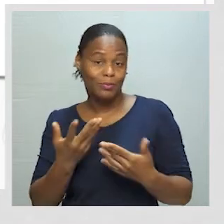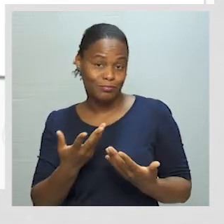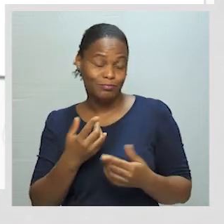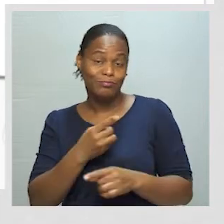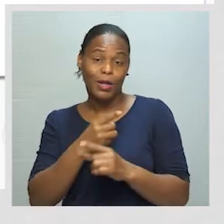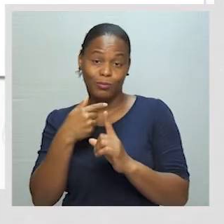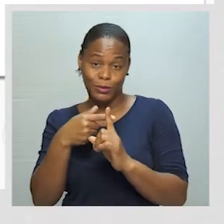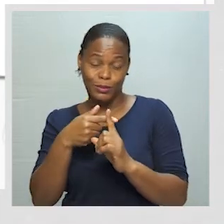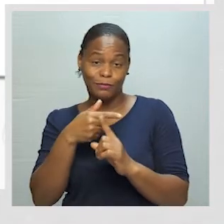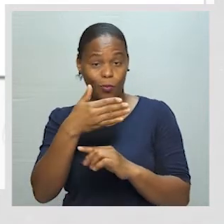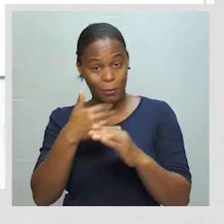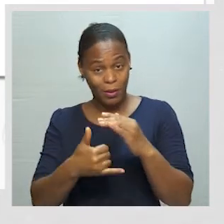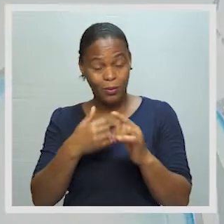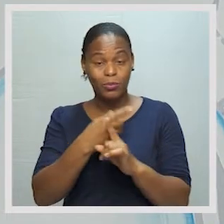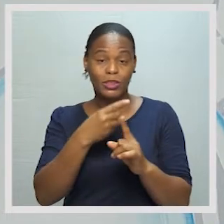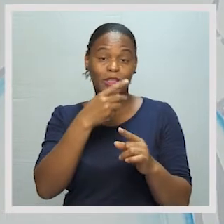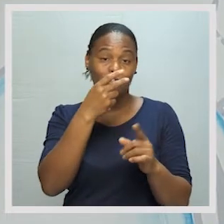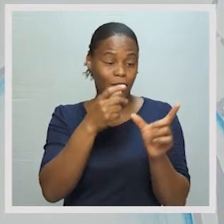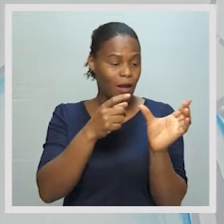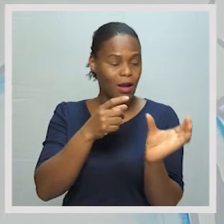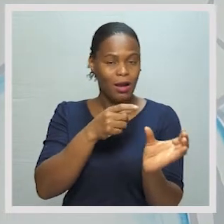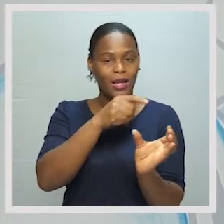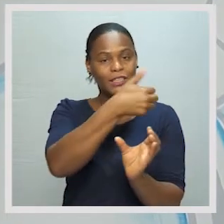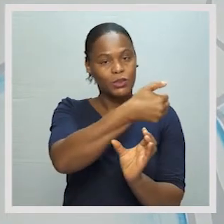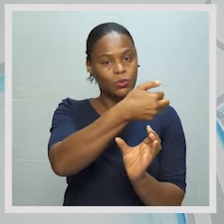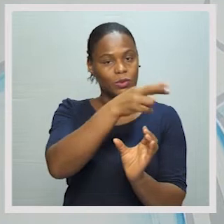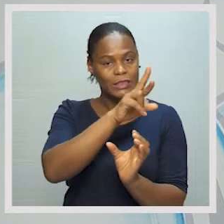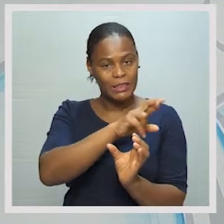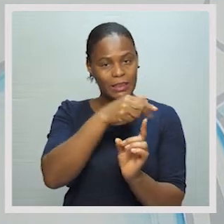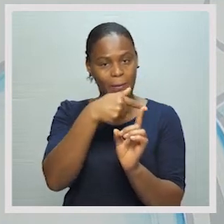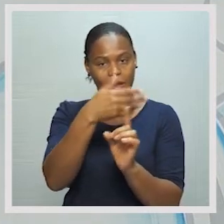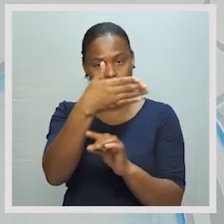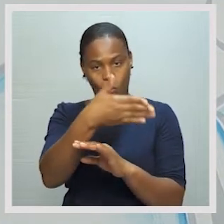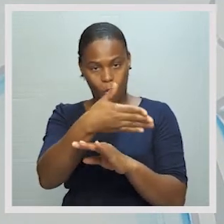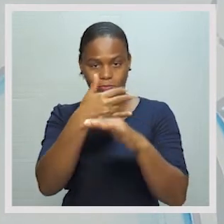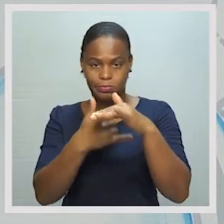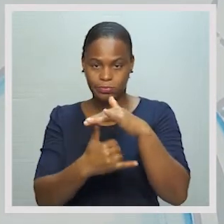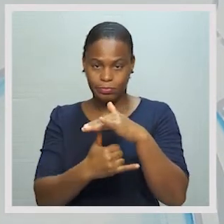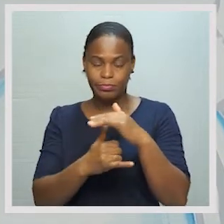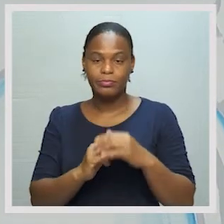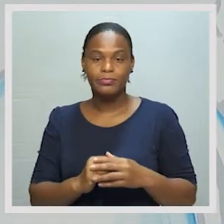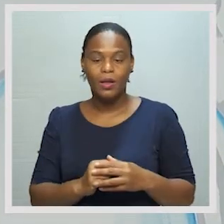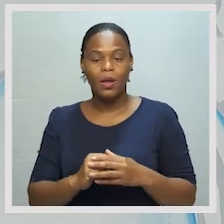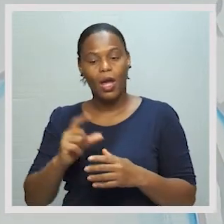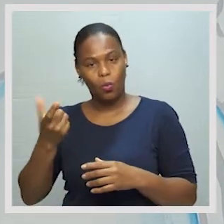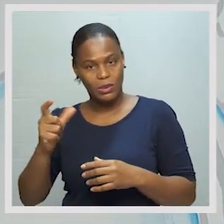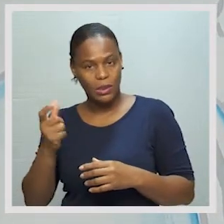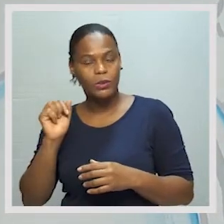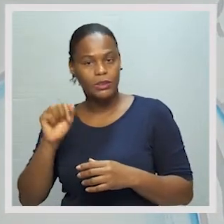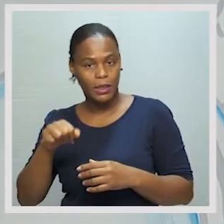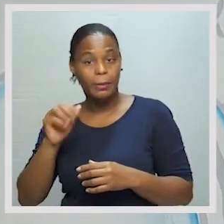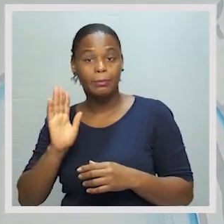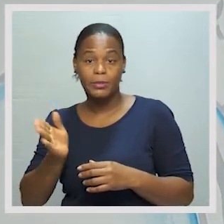por isso, primeiro membro, 5x mais 1/2. Como é uma equação, é claro